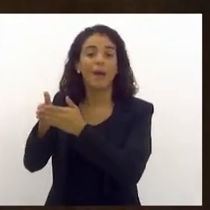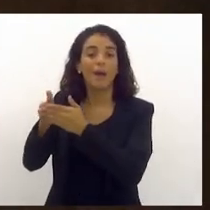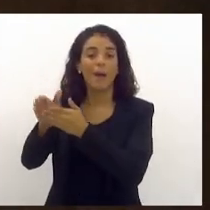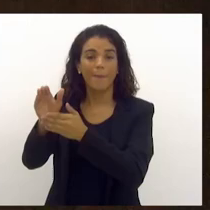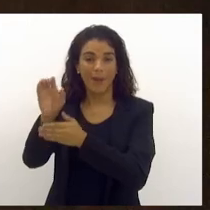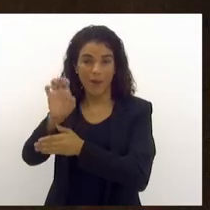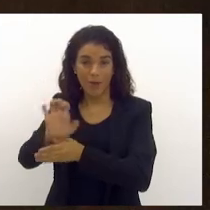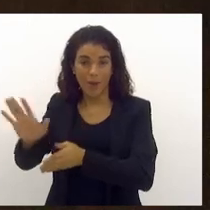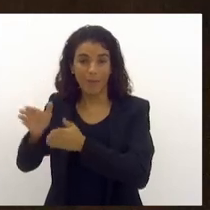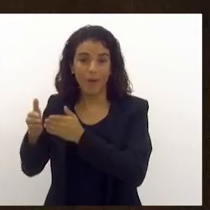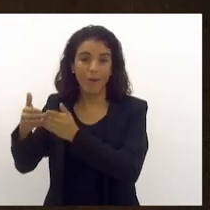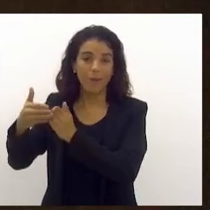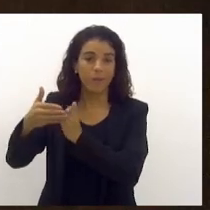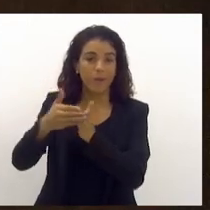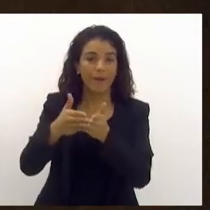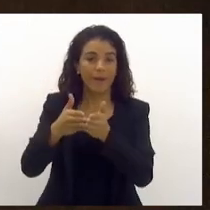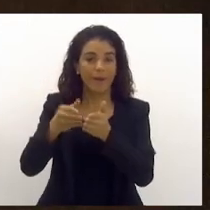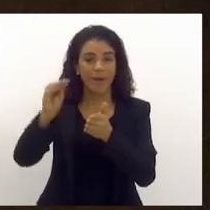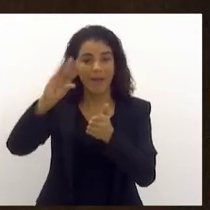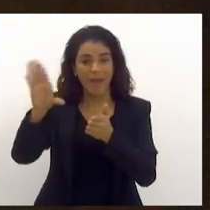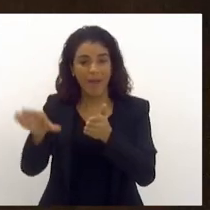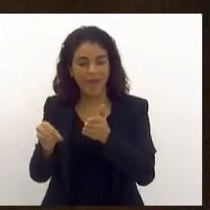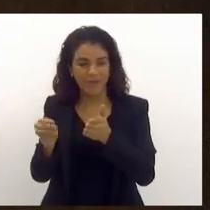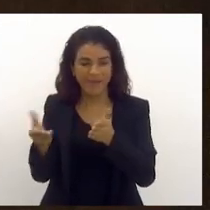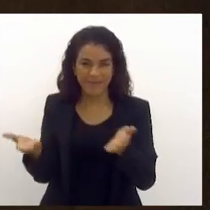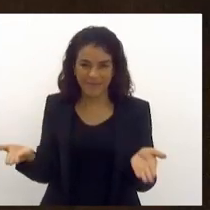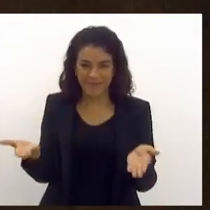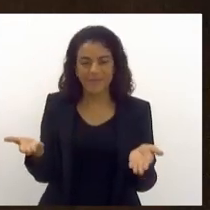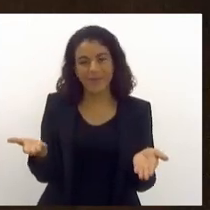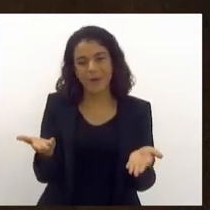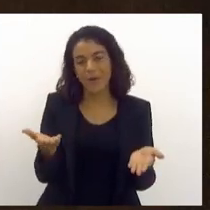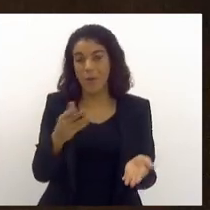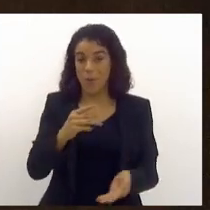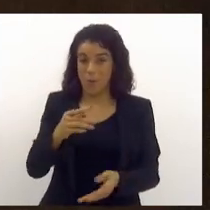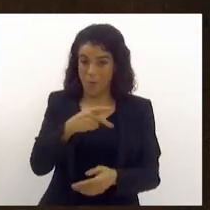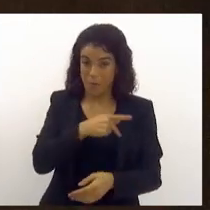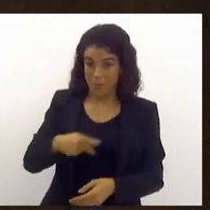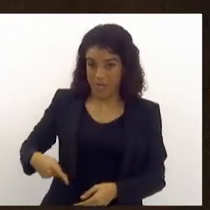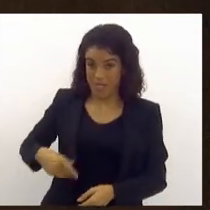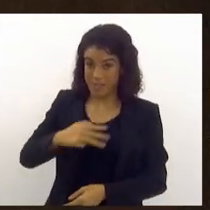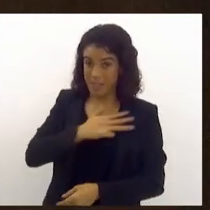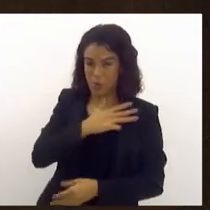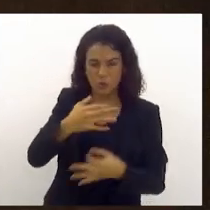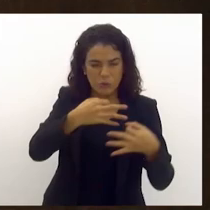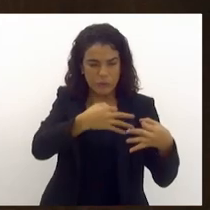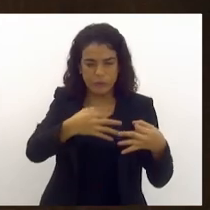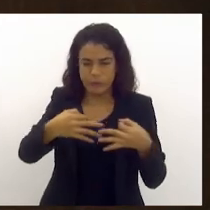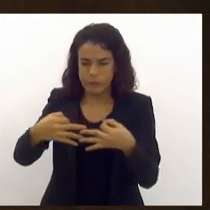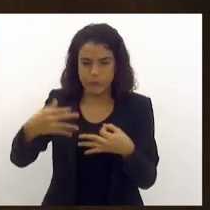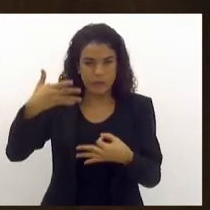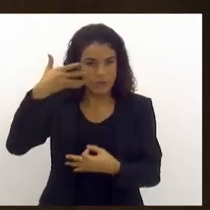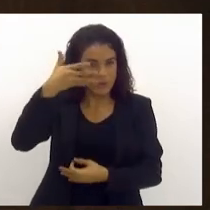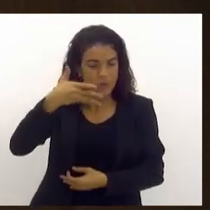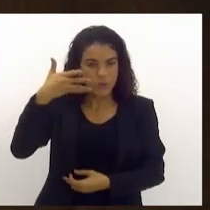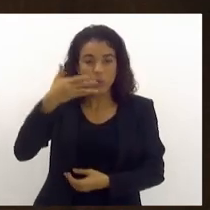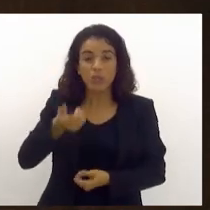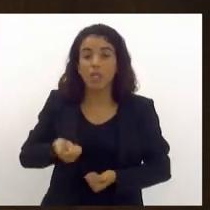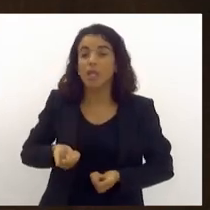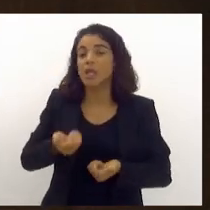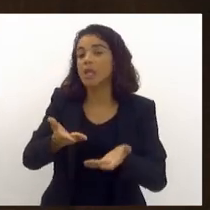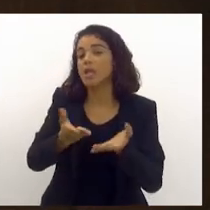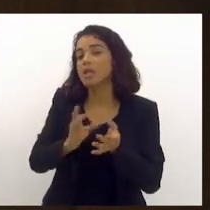África. E hoje o presidente, muito acertadamente, diga-se de passagem, coloca à